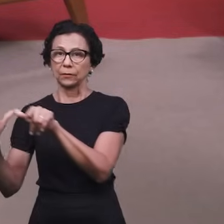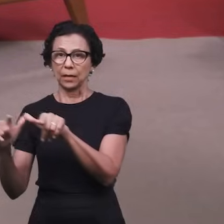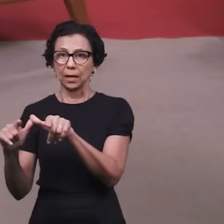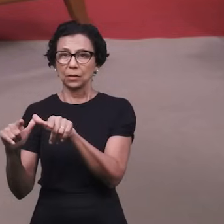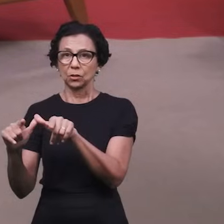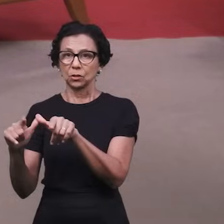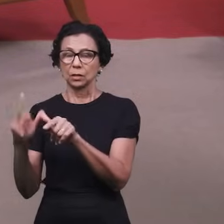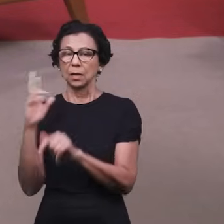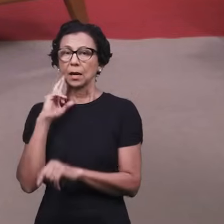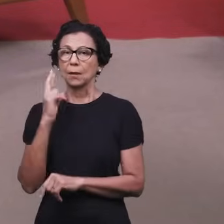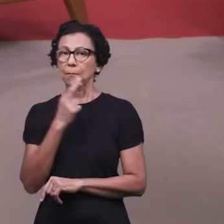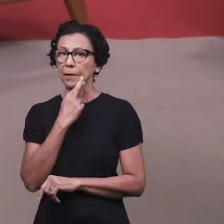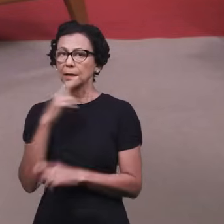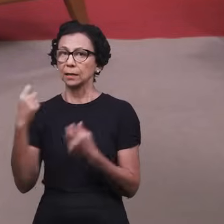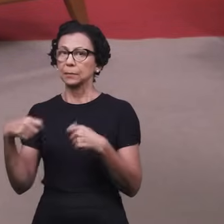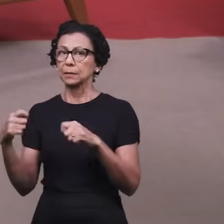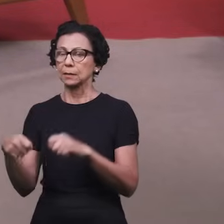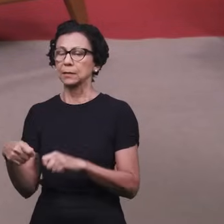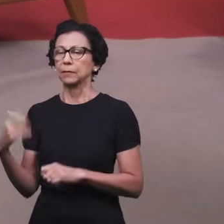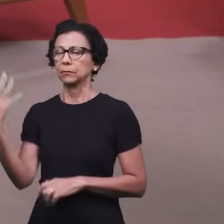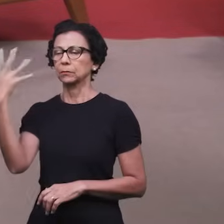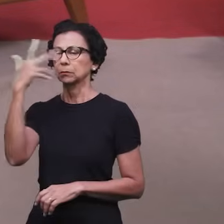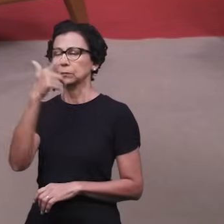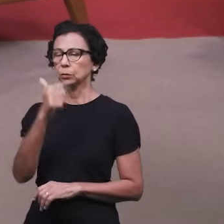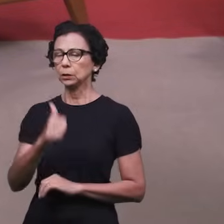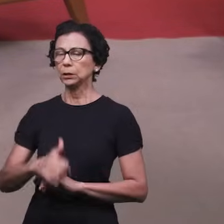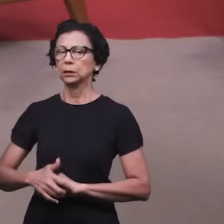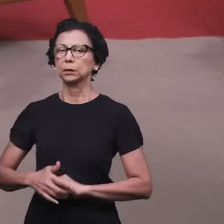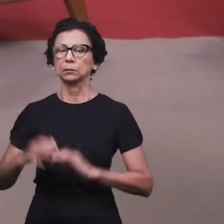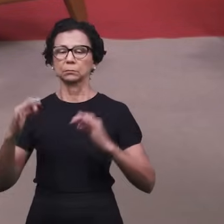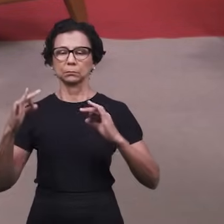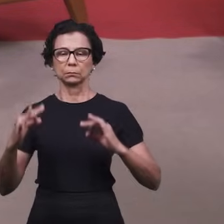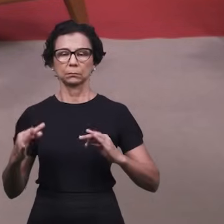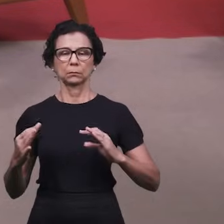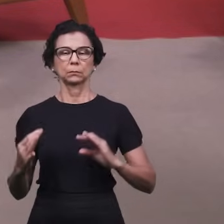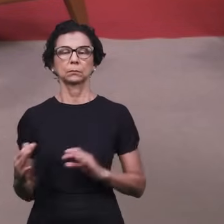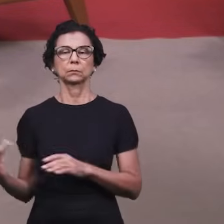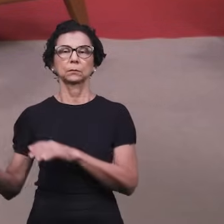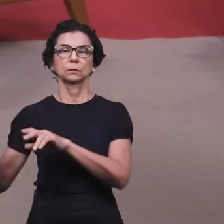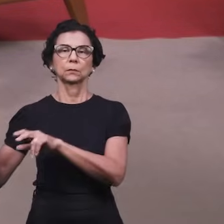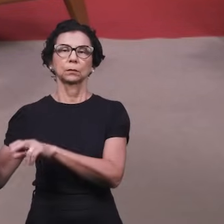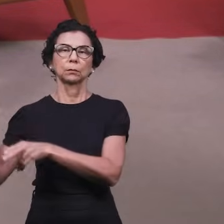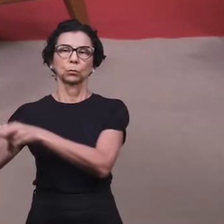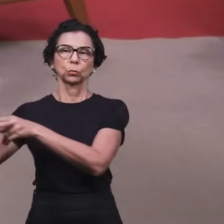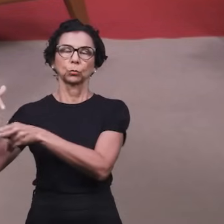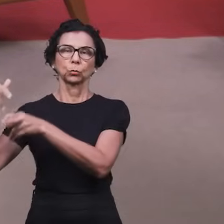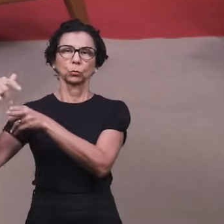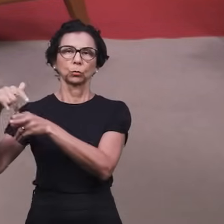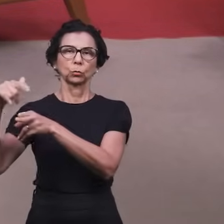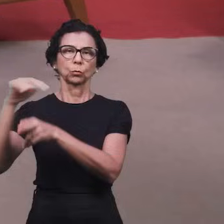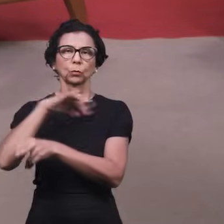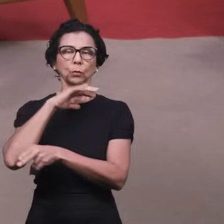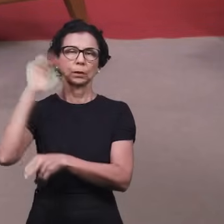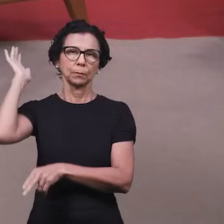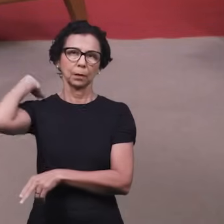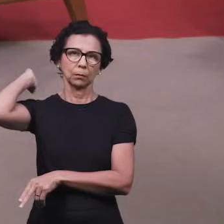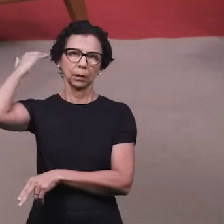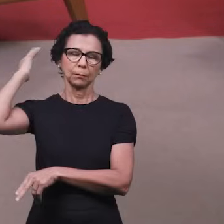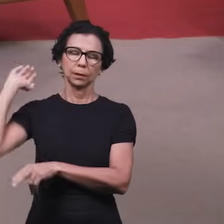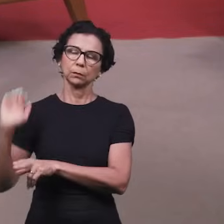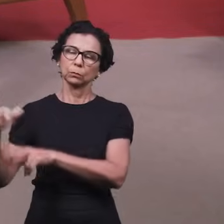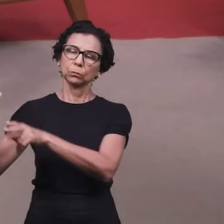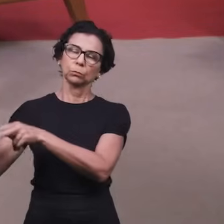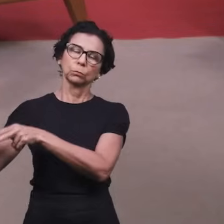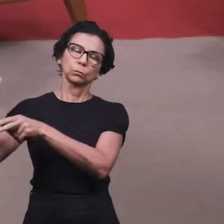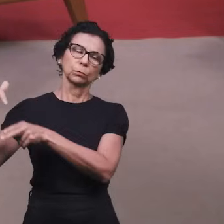se arrumar, se preparar. Não, o encontro foi antes. E outra coisa, diz a palavra que quando ela vê Isaac, ela põe o véu.